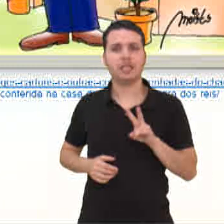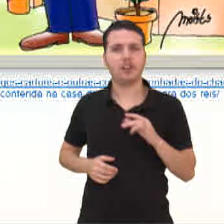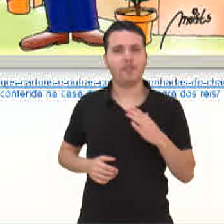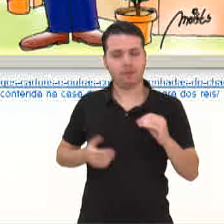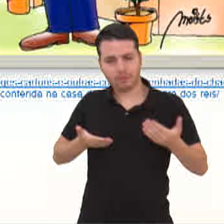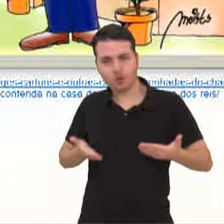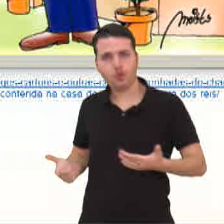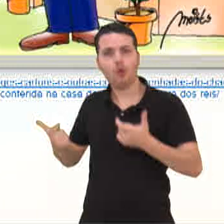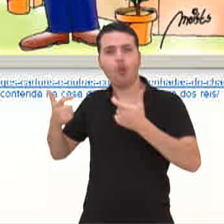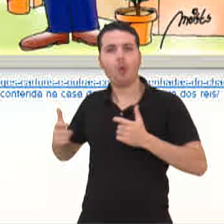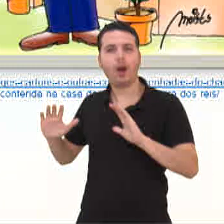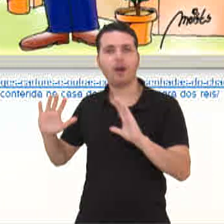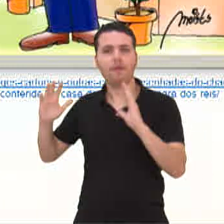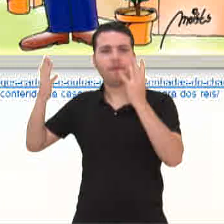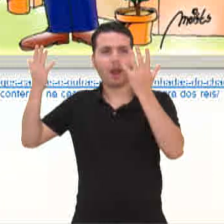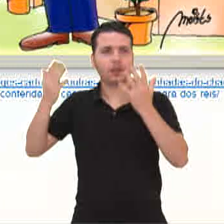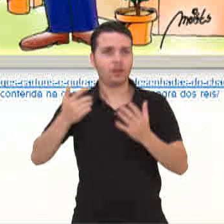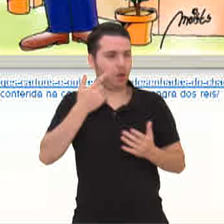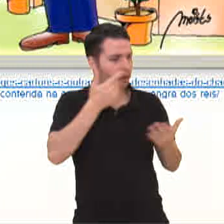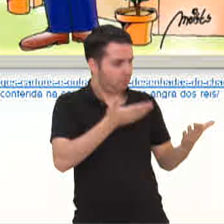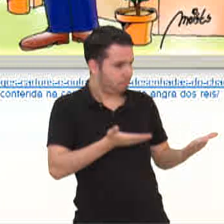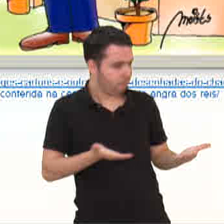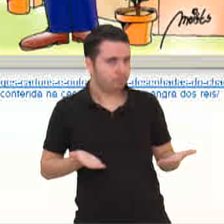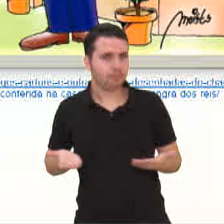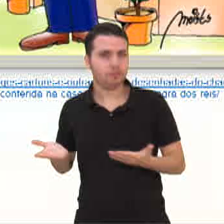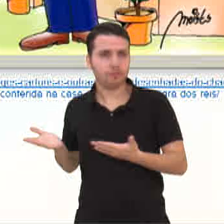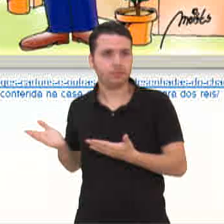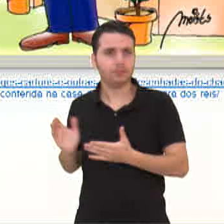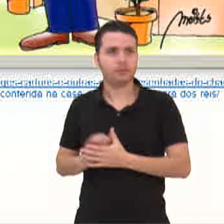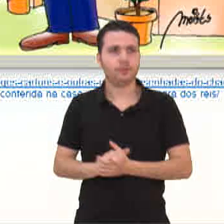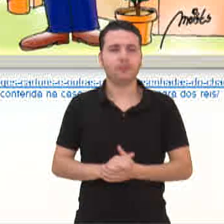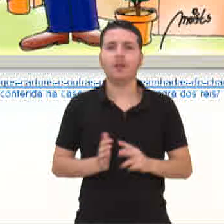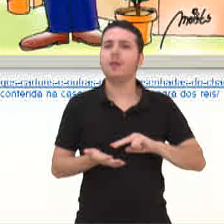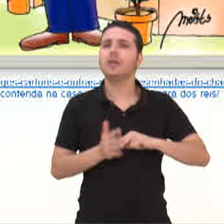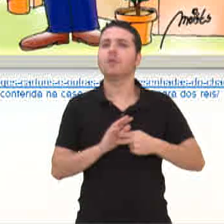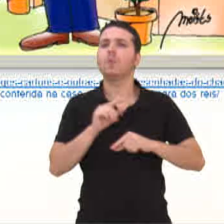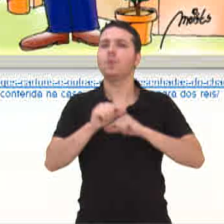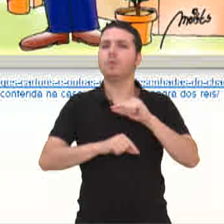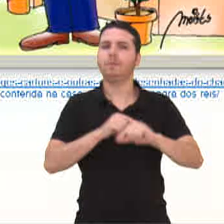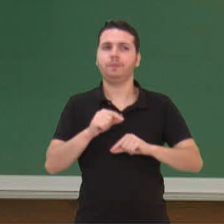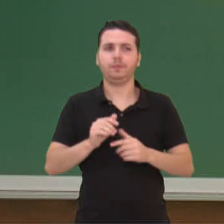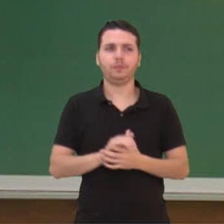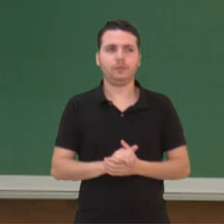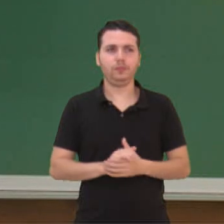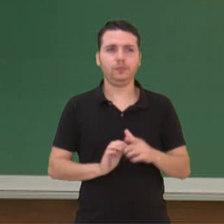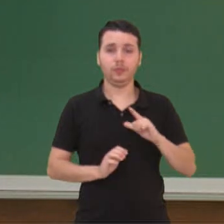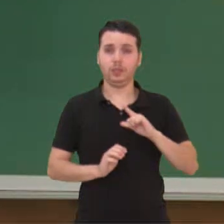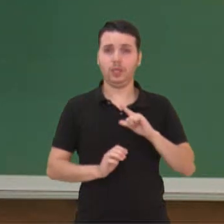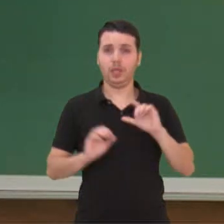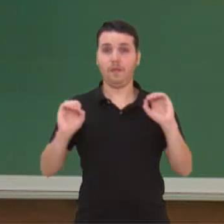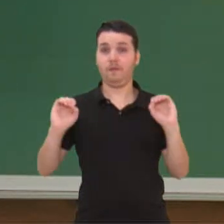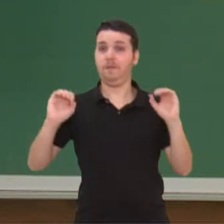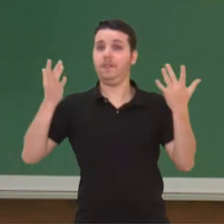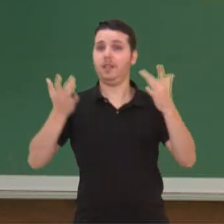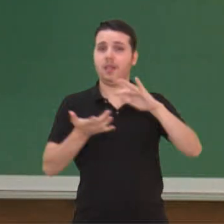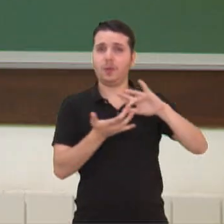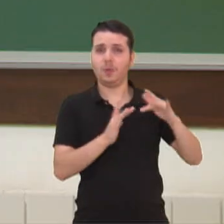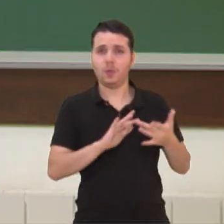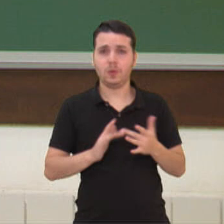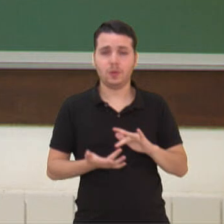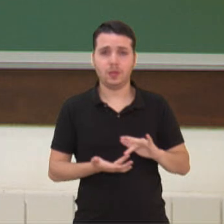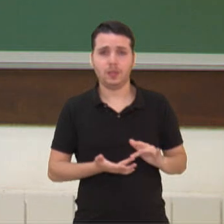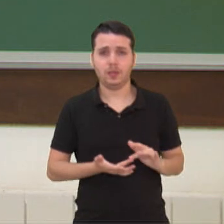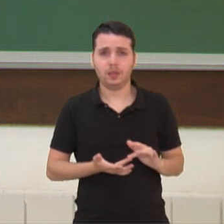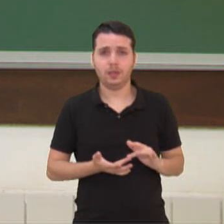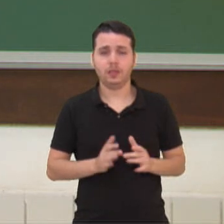cerimônias ali que está recepcionando indica para aquelas pessoas. Ou seja, nós temos a festa da globalização, a globalização